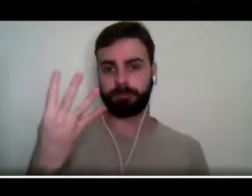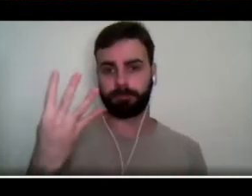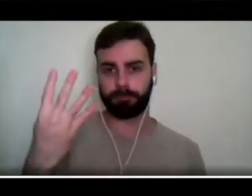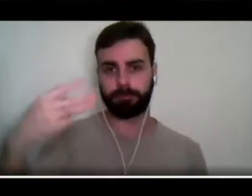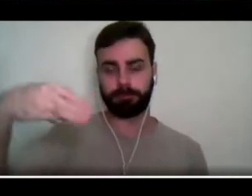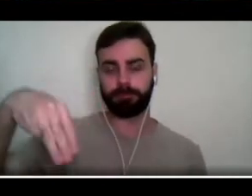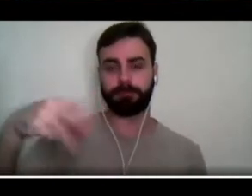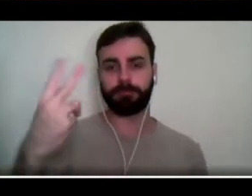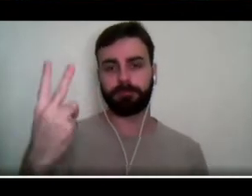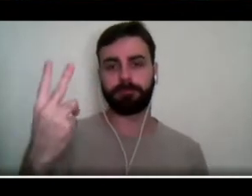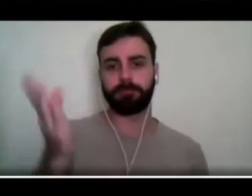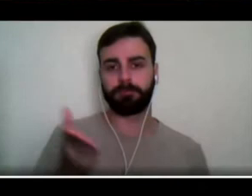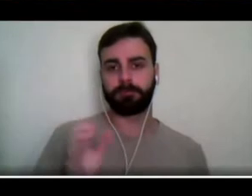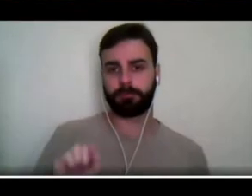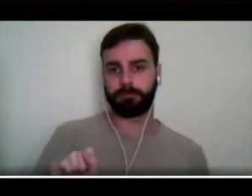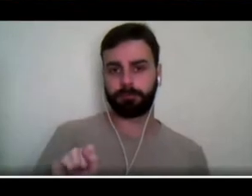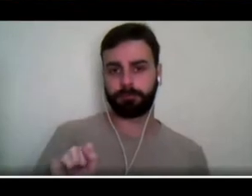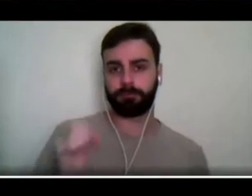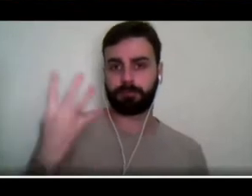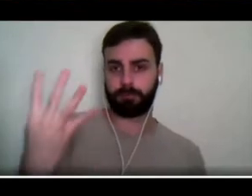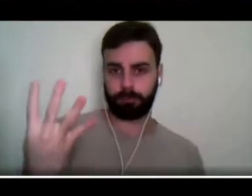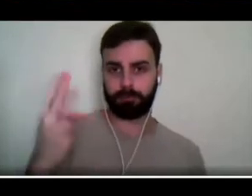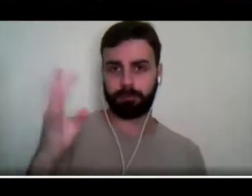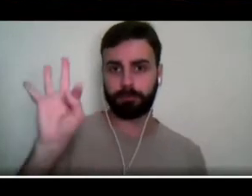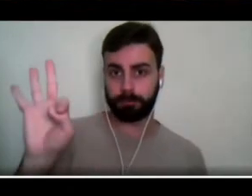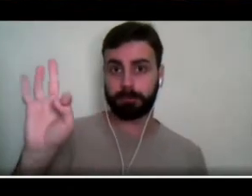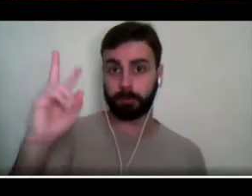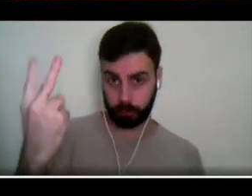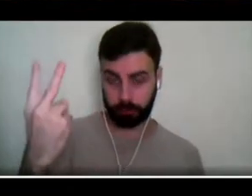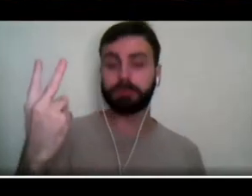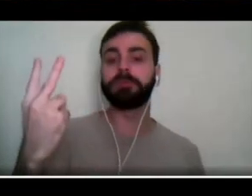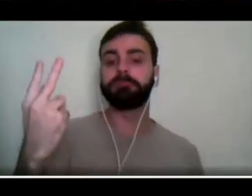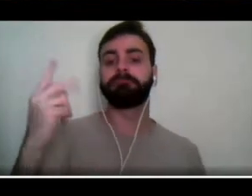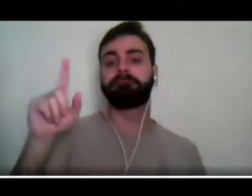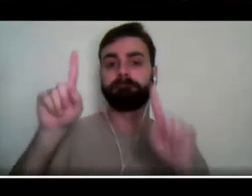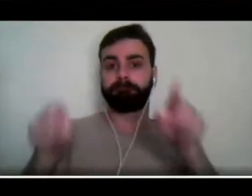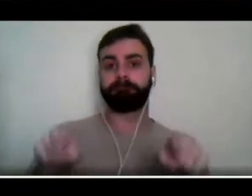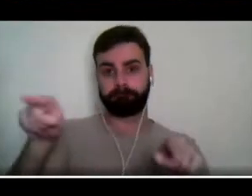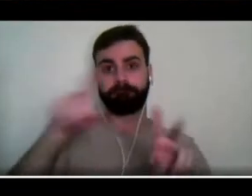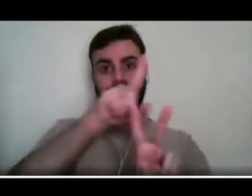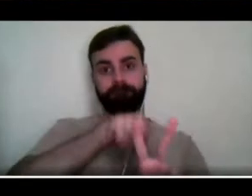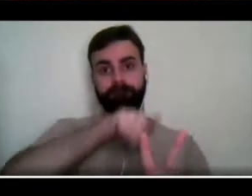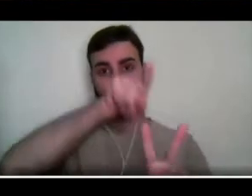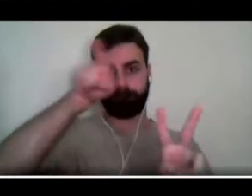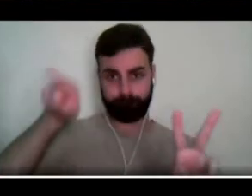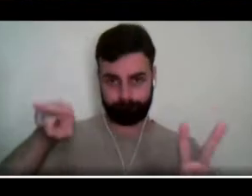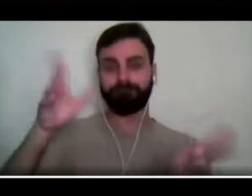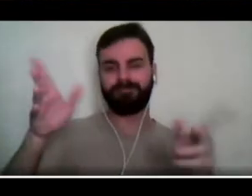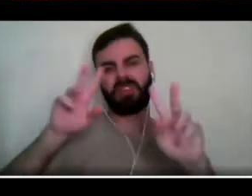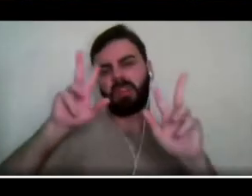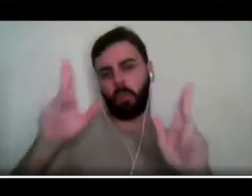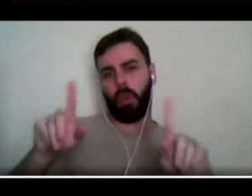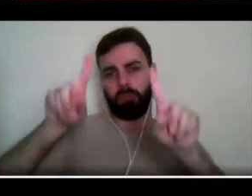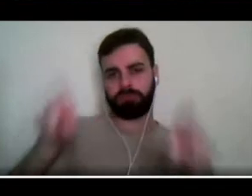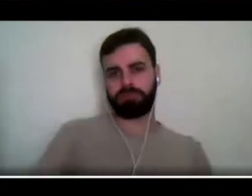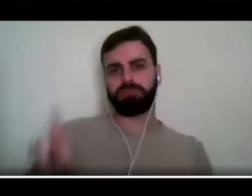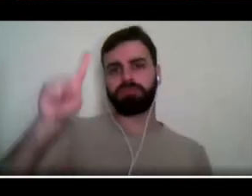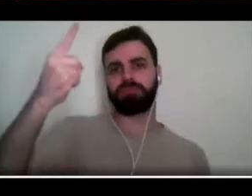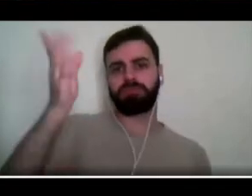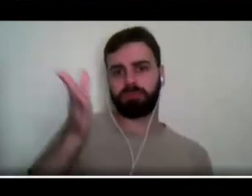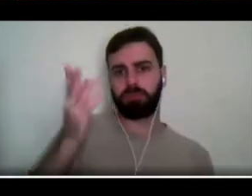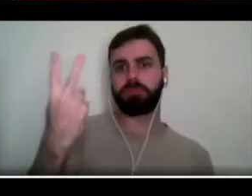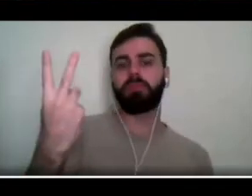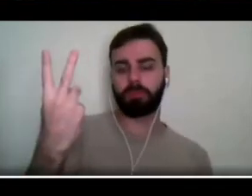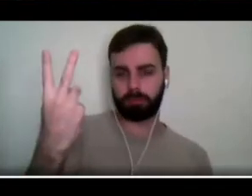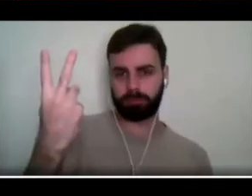quarta vezes T2, isso aqui elevado a meio, né? Eu só reescrevi o que está aqui em